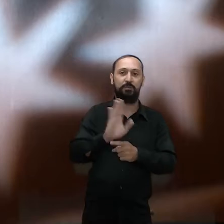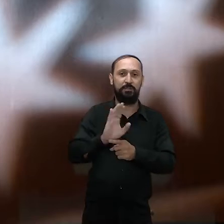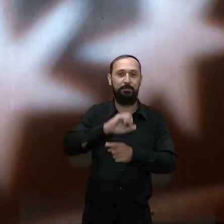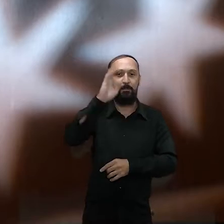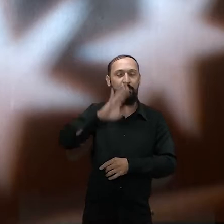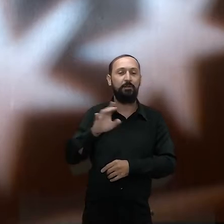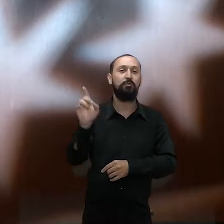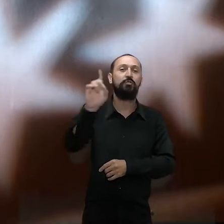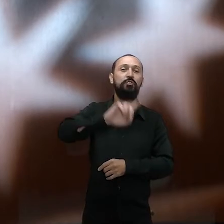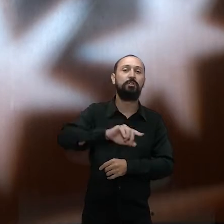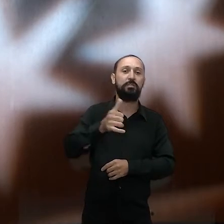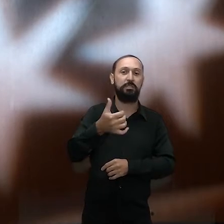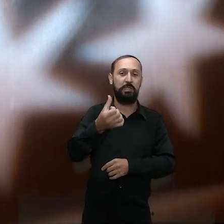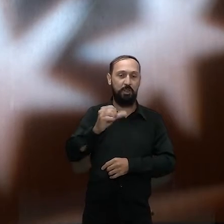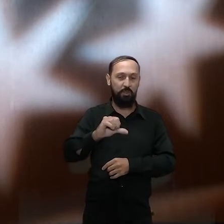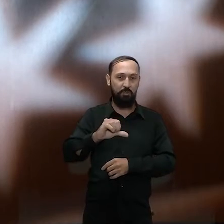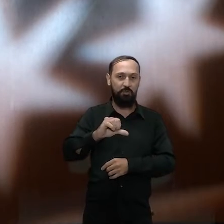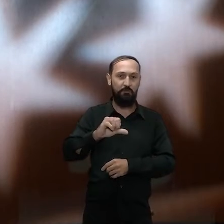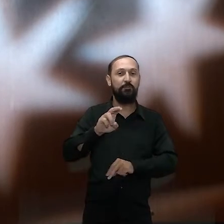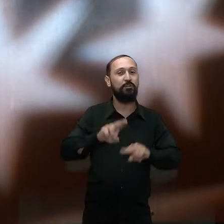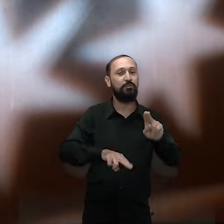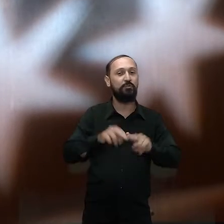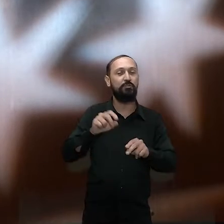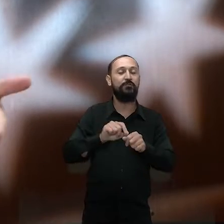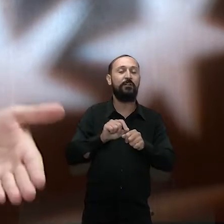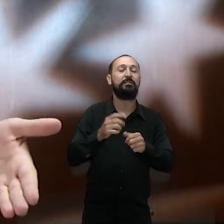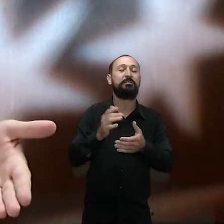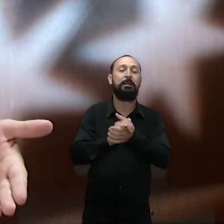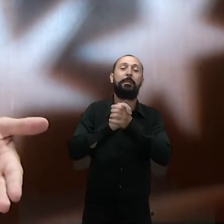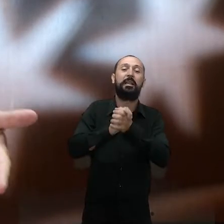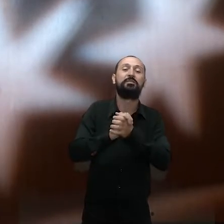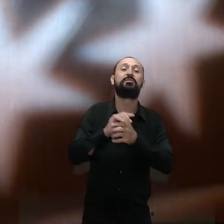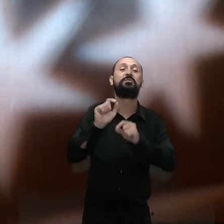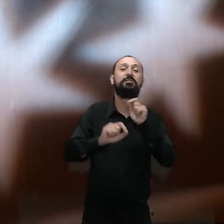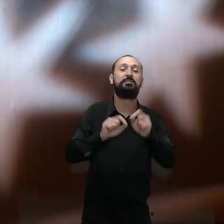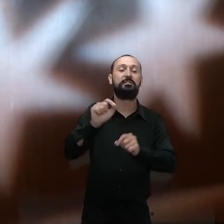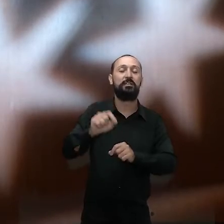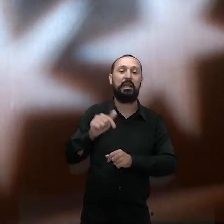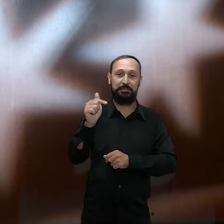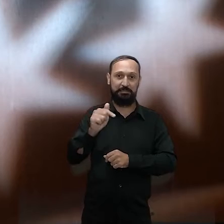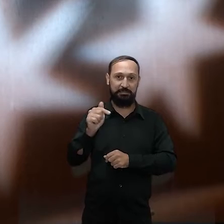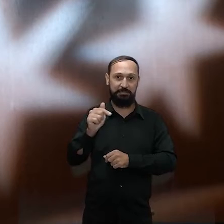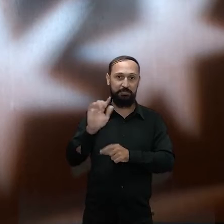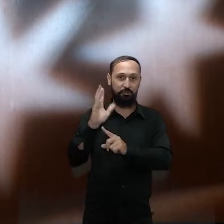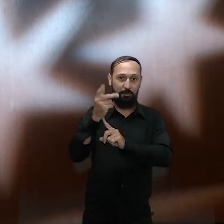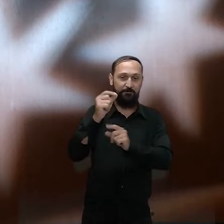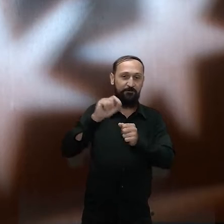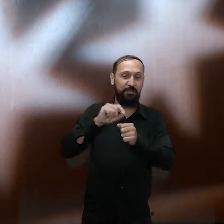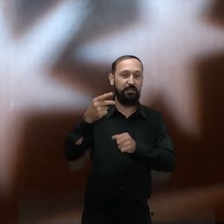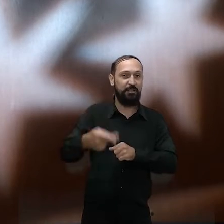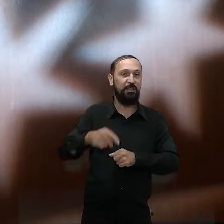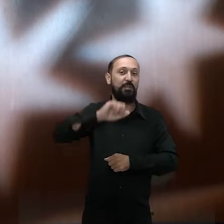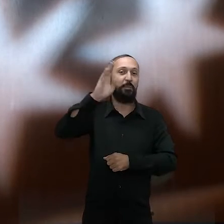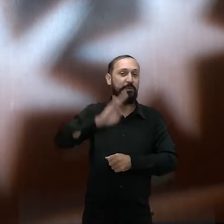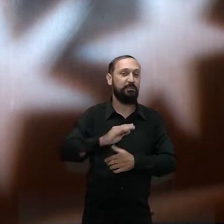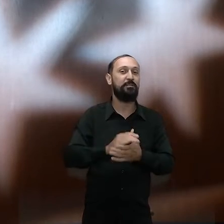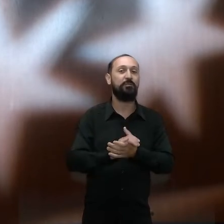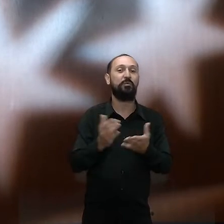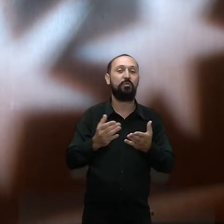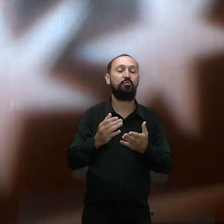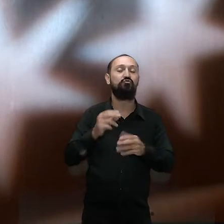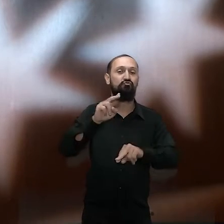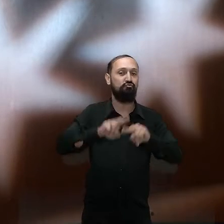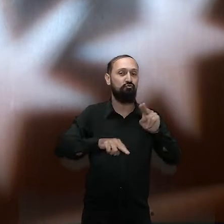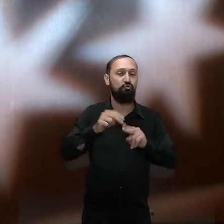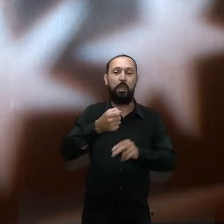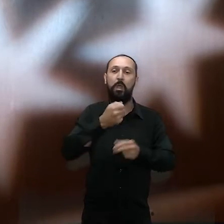Brasileiro é comemorado em 19 de junho, homenageando dessa forma a sétima arte produzida no Brasil? Na edição de